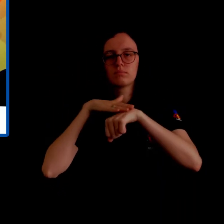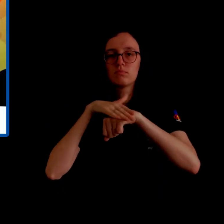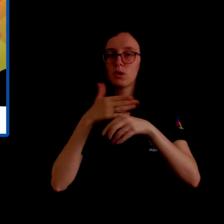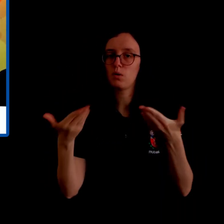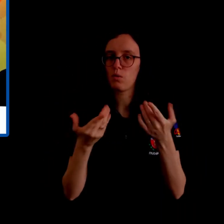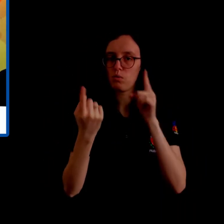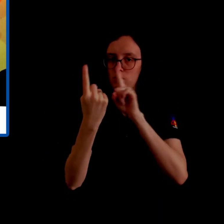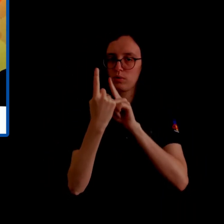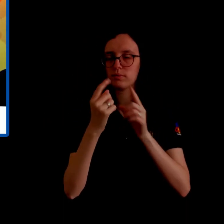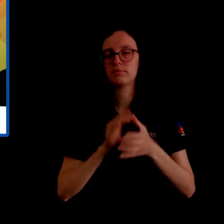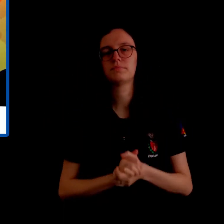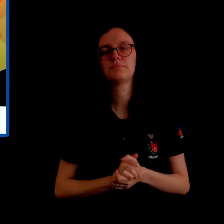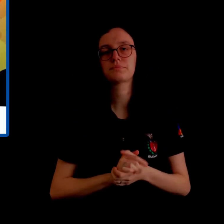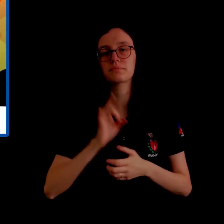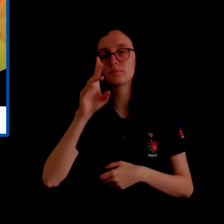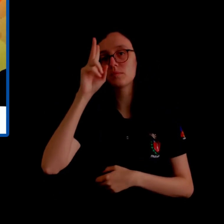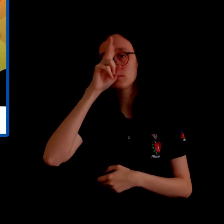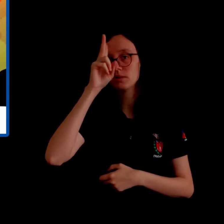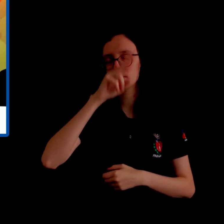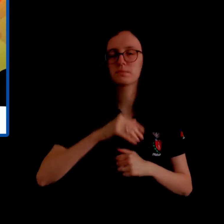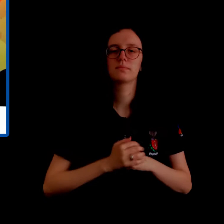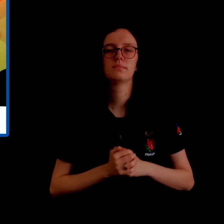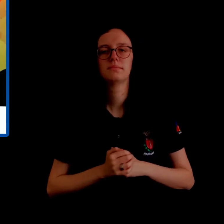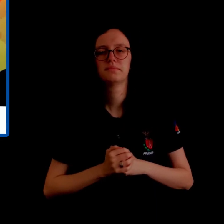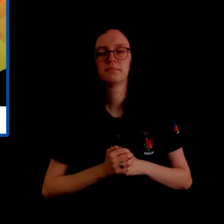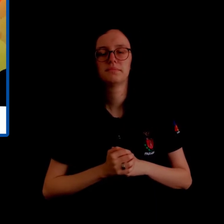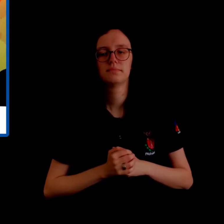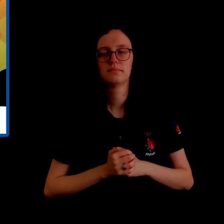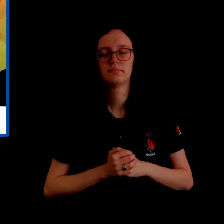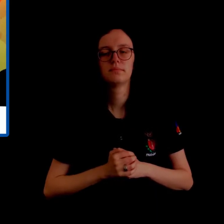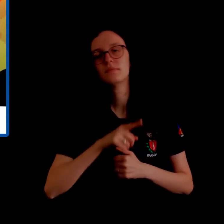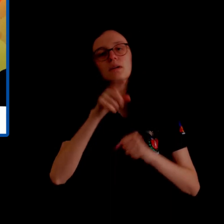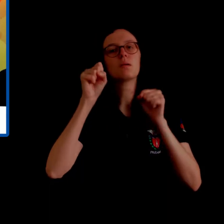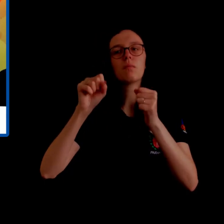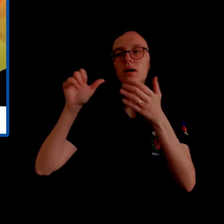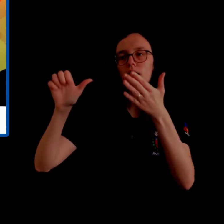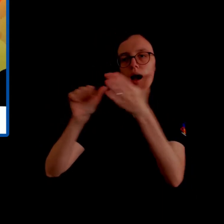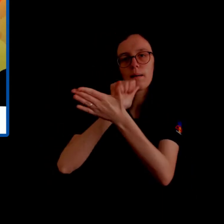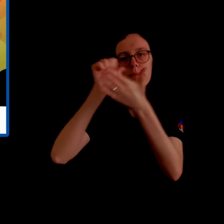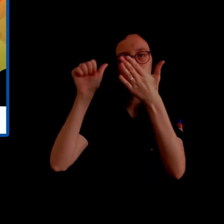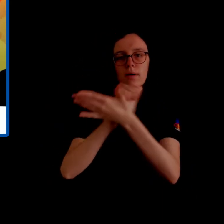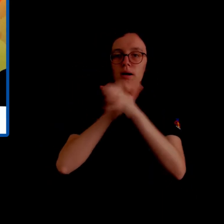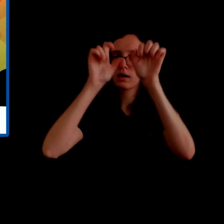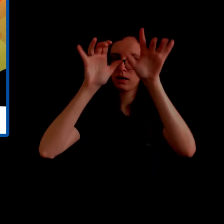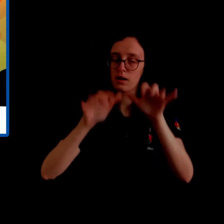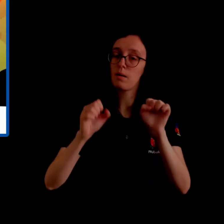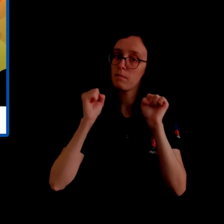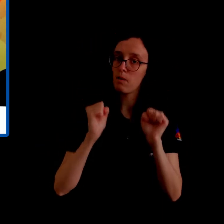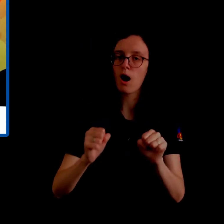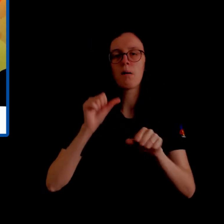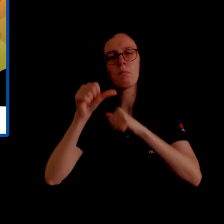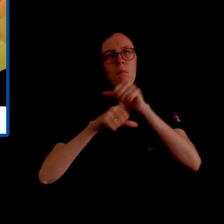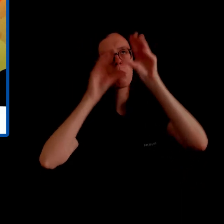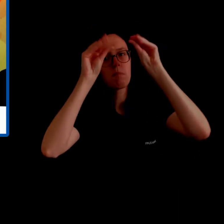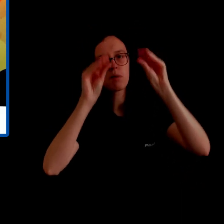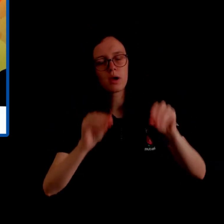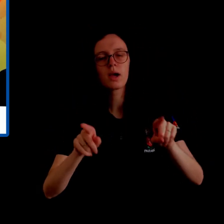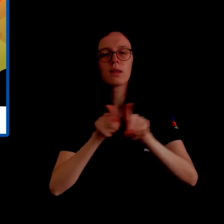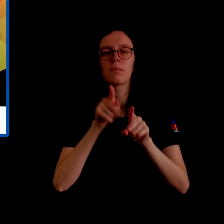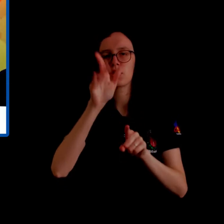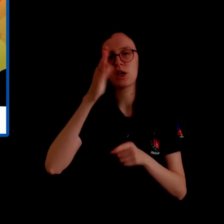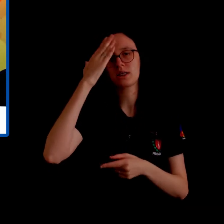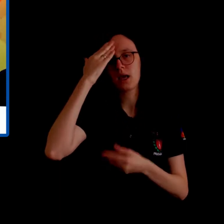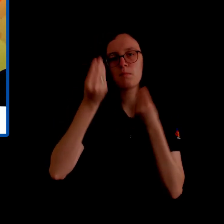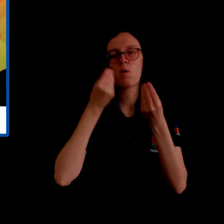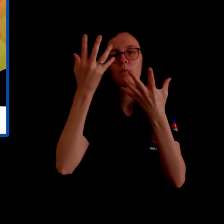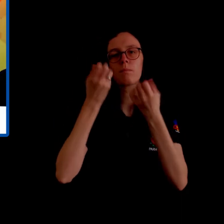tá? Então, só relembrando, nós falamos que você pode apagar ou editar os formulários e falamos como você obtém as respostas,